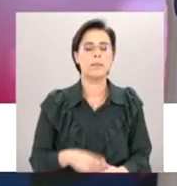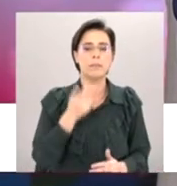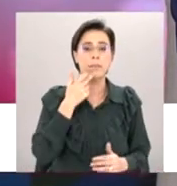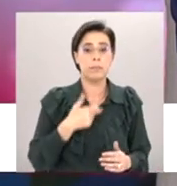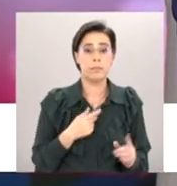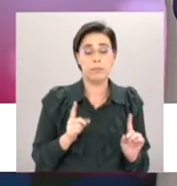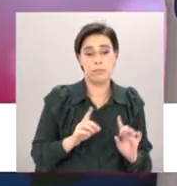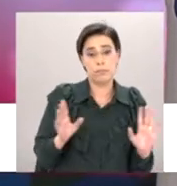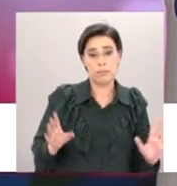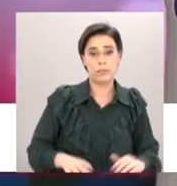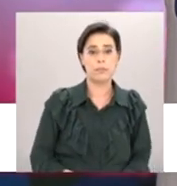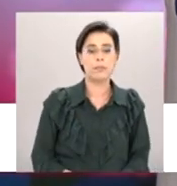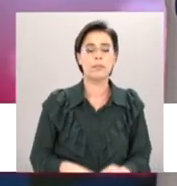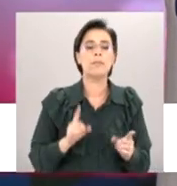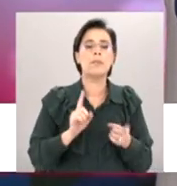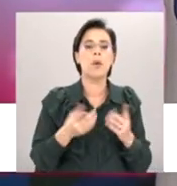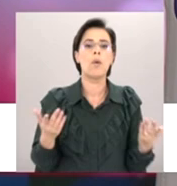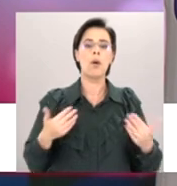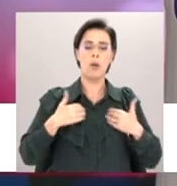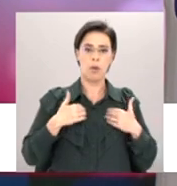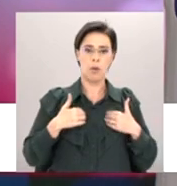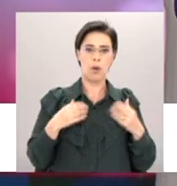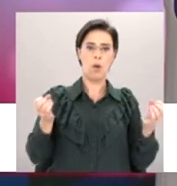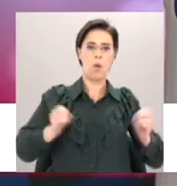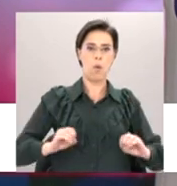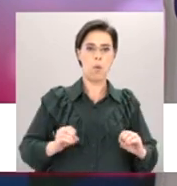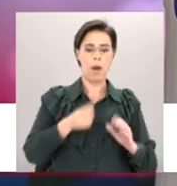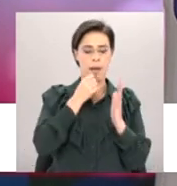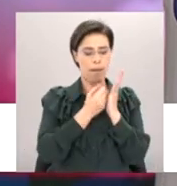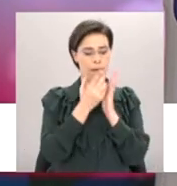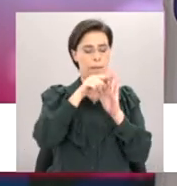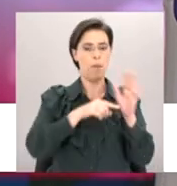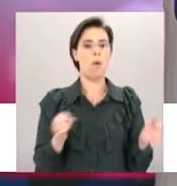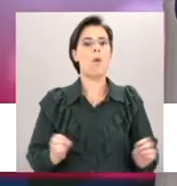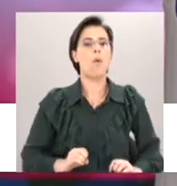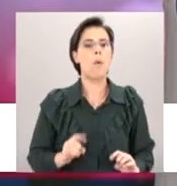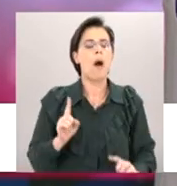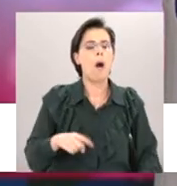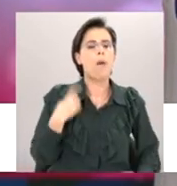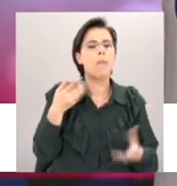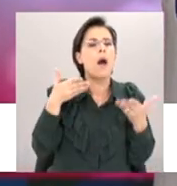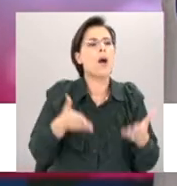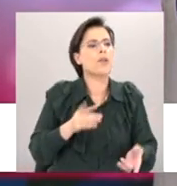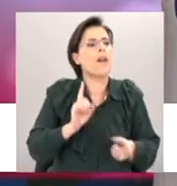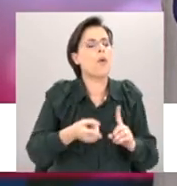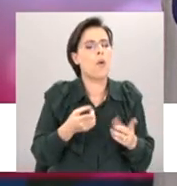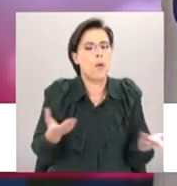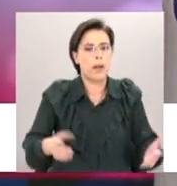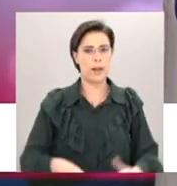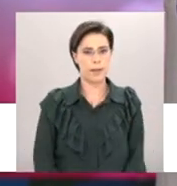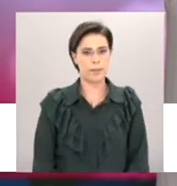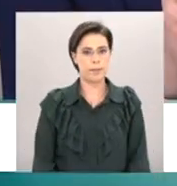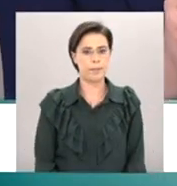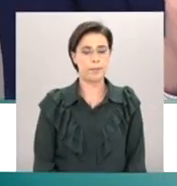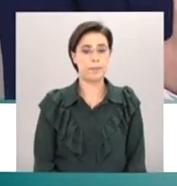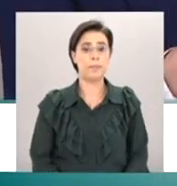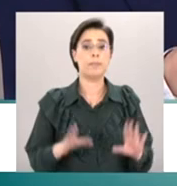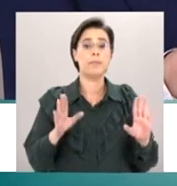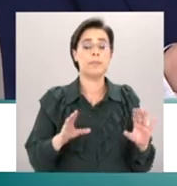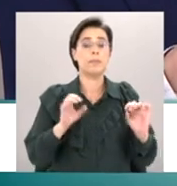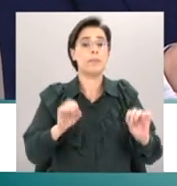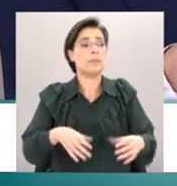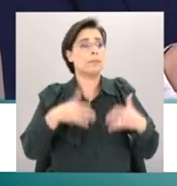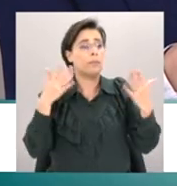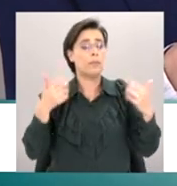deu o seguinte em que é que nós não termos tido as medidas tinha ajudado a seja o que for por